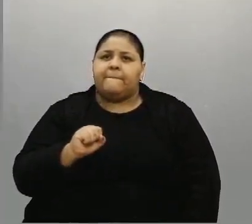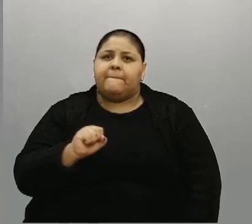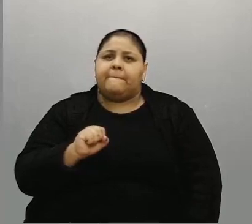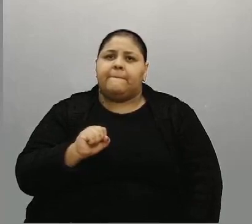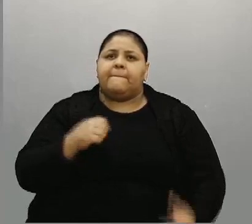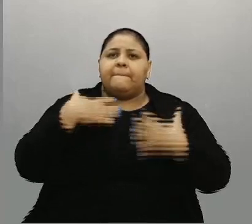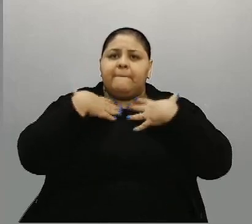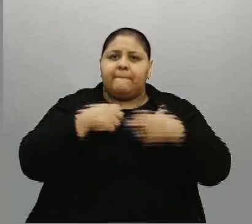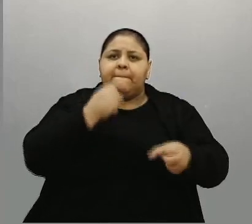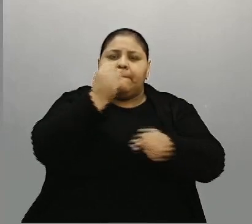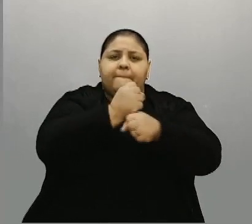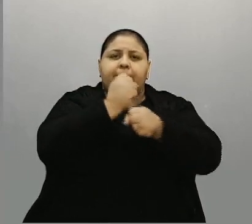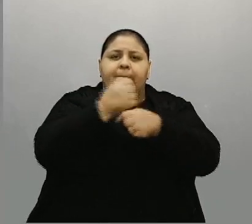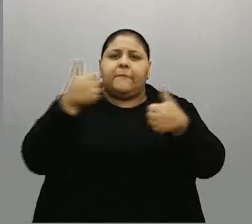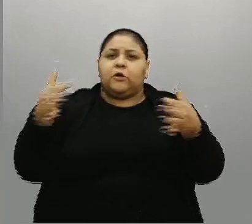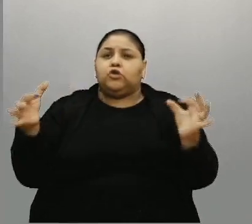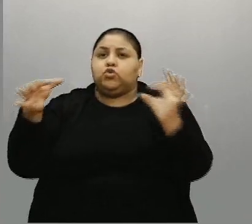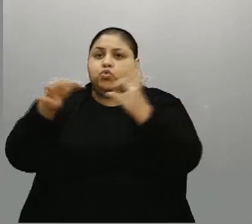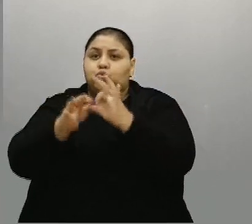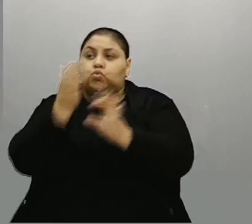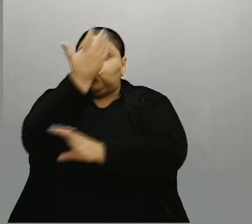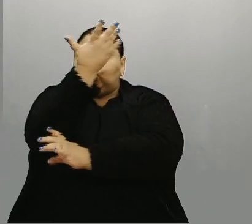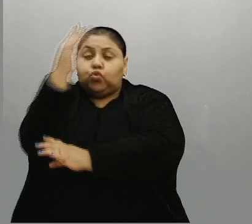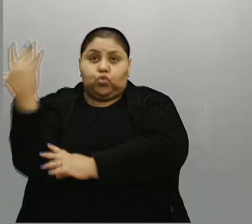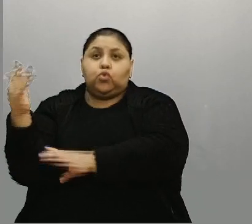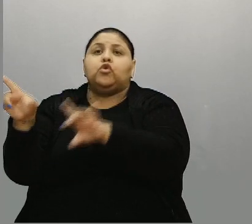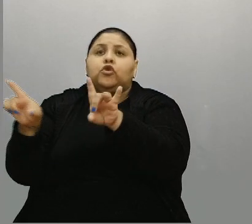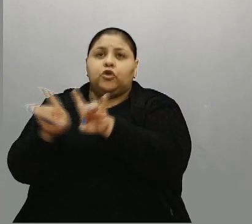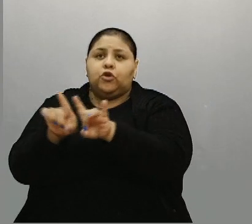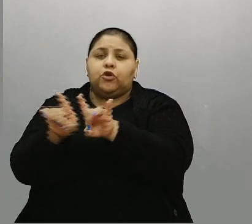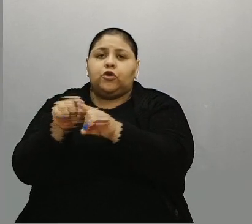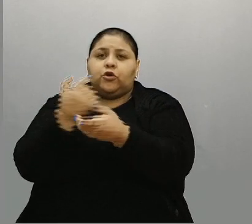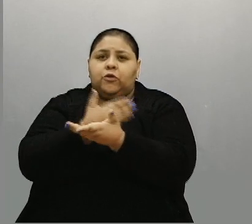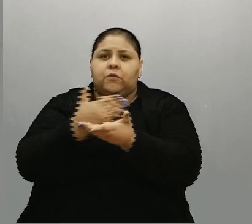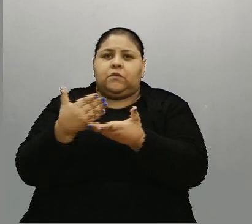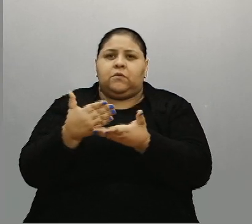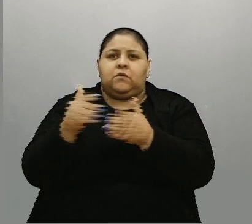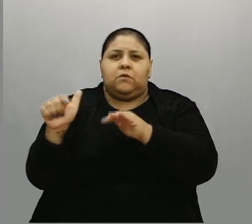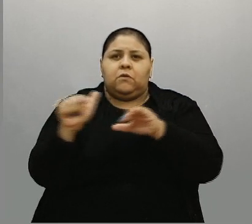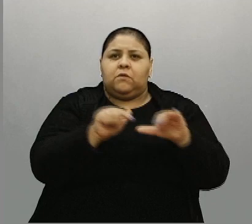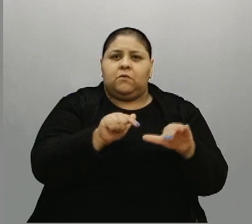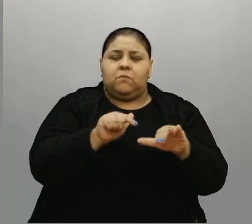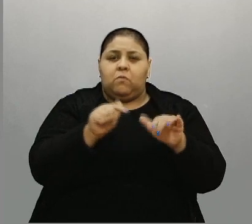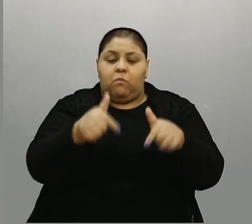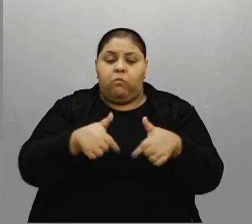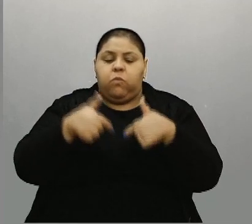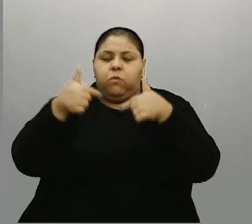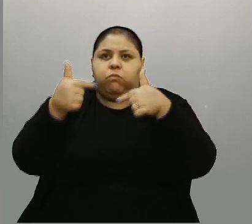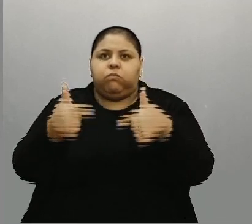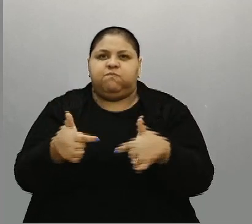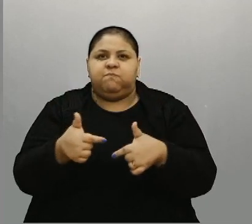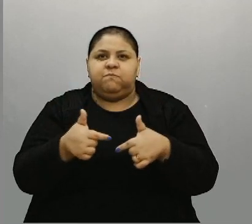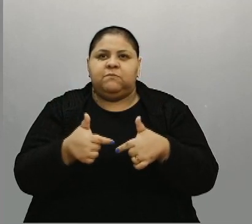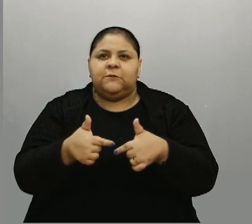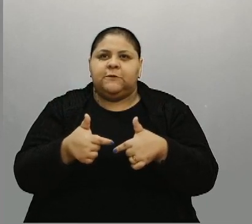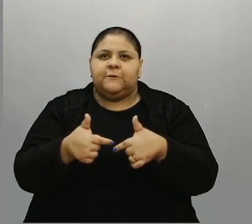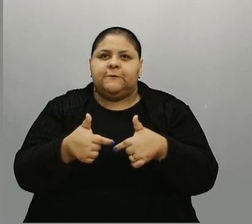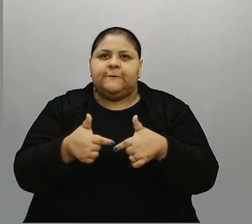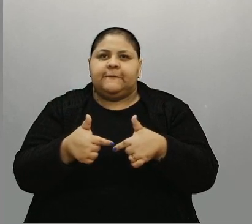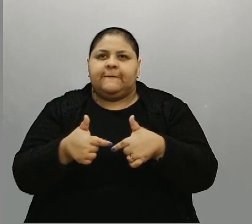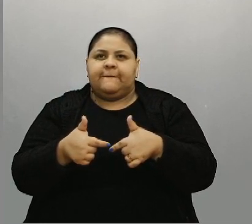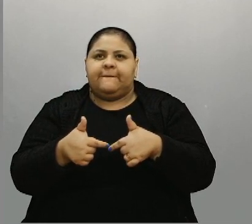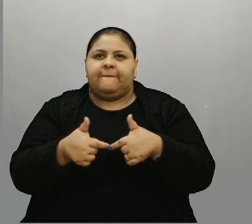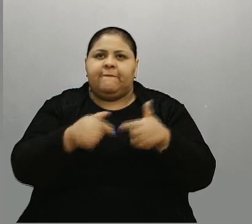Secretaria de Obras, em parceria com a Secretaria do Meio Ambiente, deve iniciar na próxima semana uma ação, né, de retirada de toda